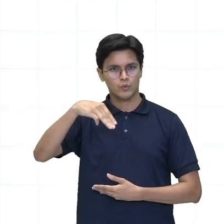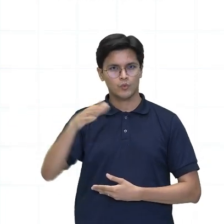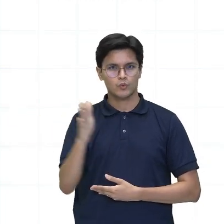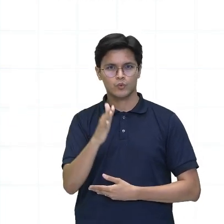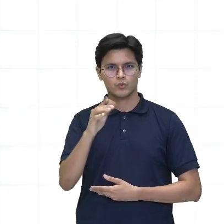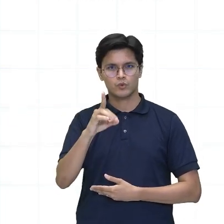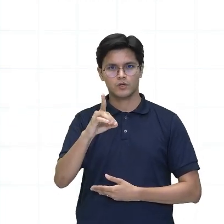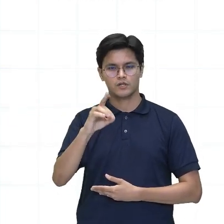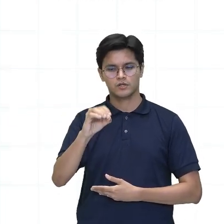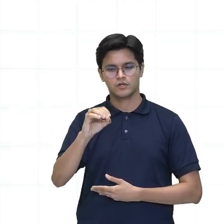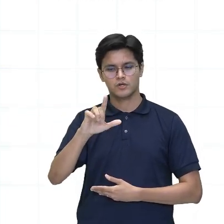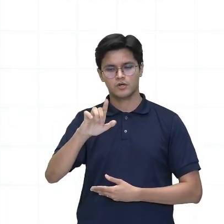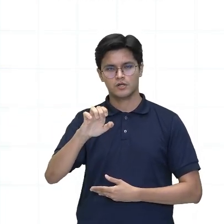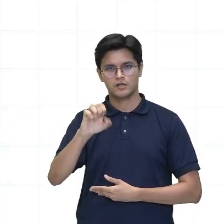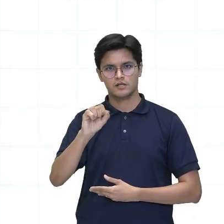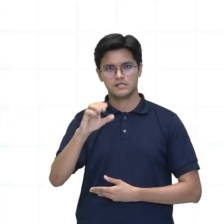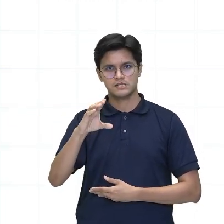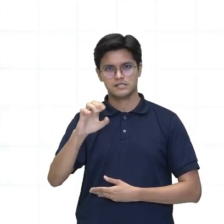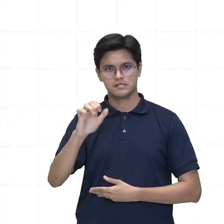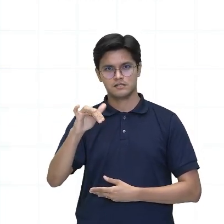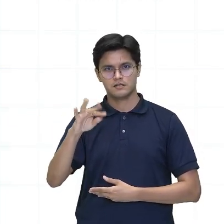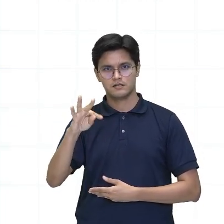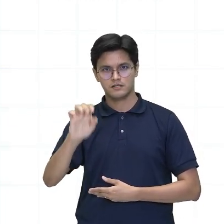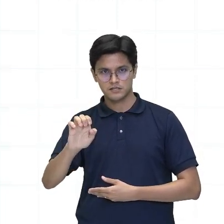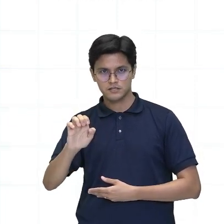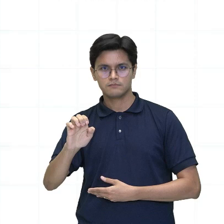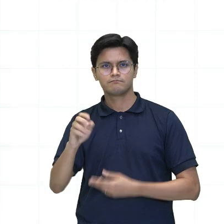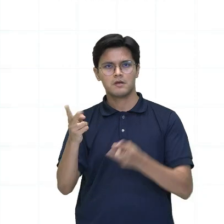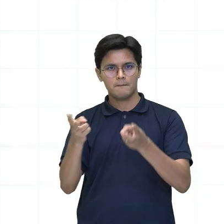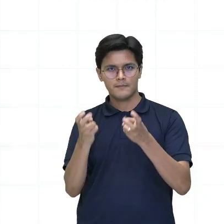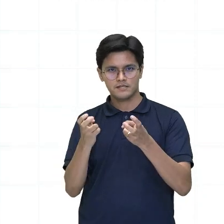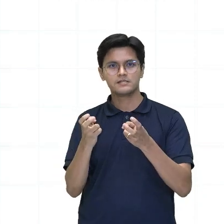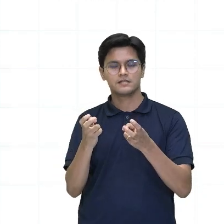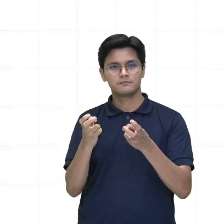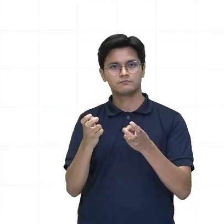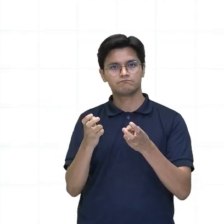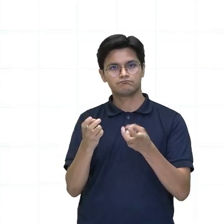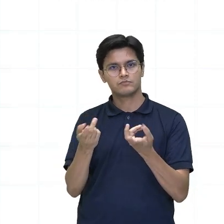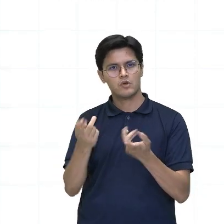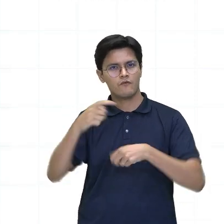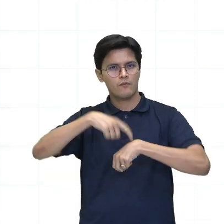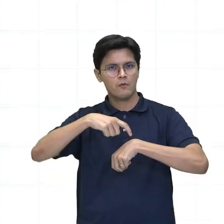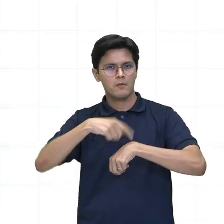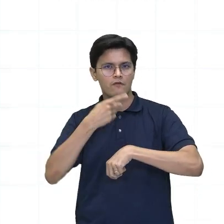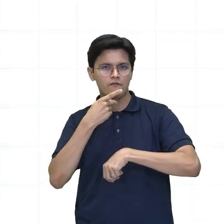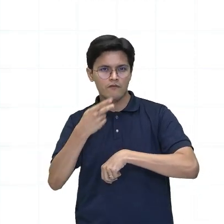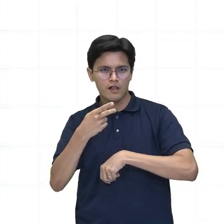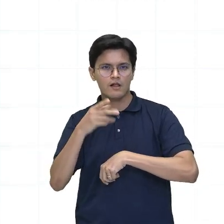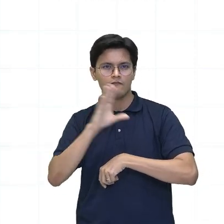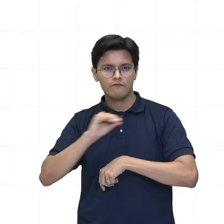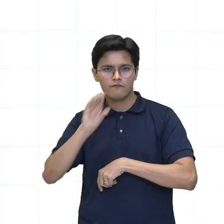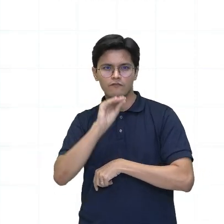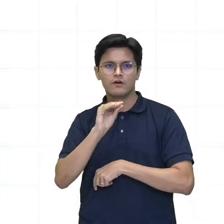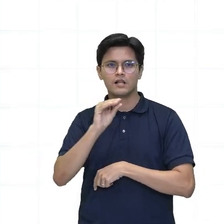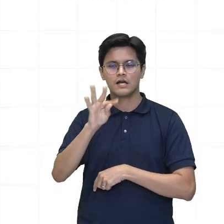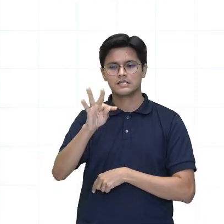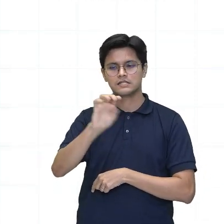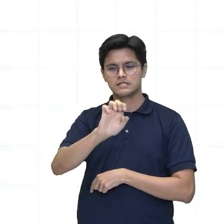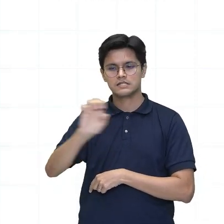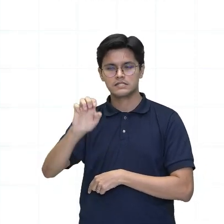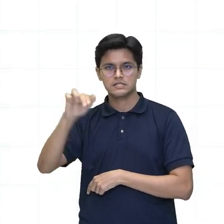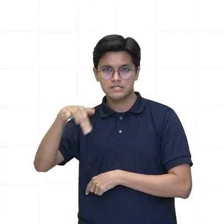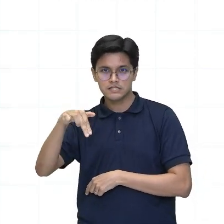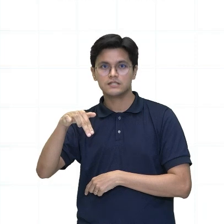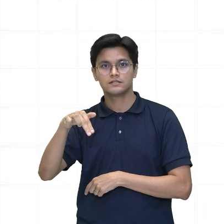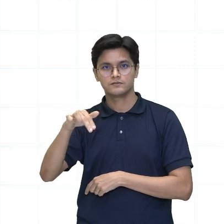palavra teen, né, eu tenho o som de T, certo? Consoante. A family, family. Então,